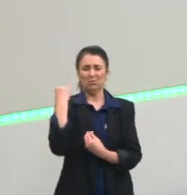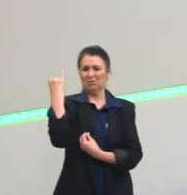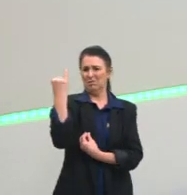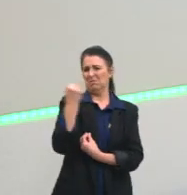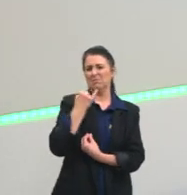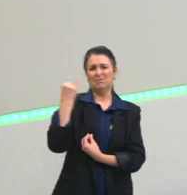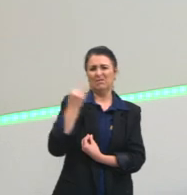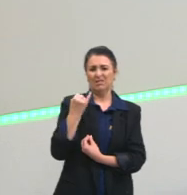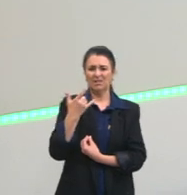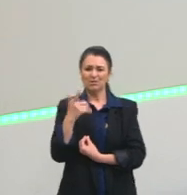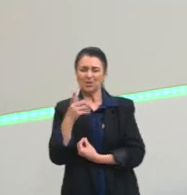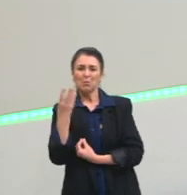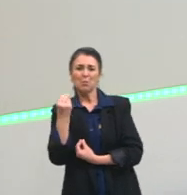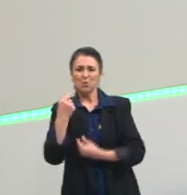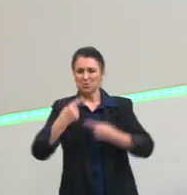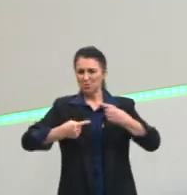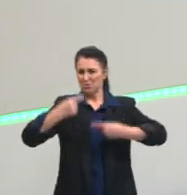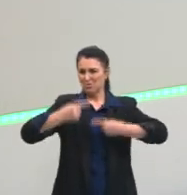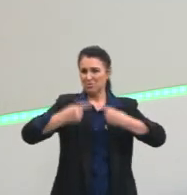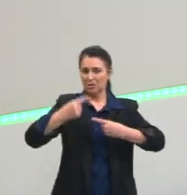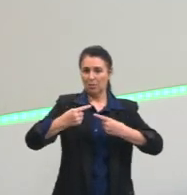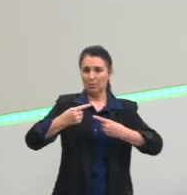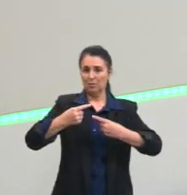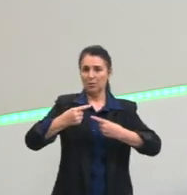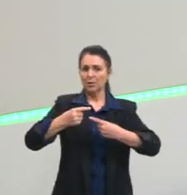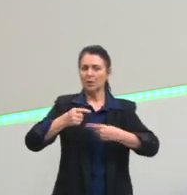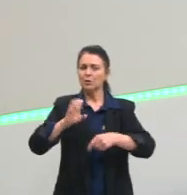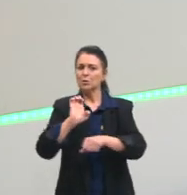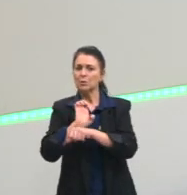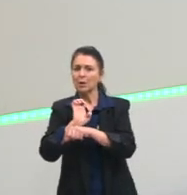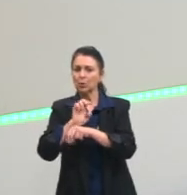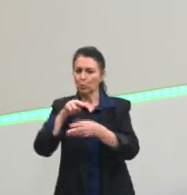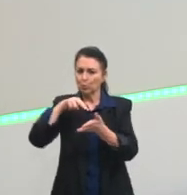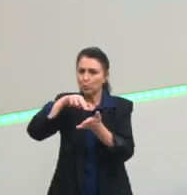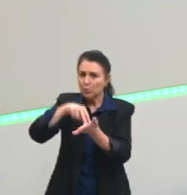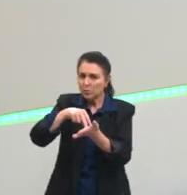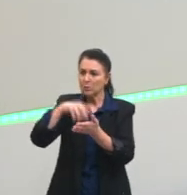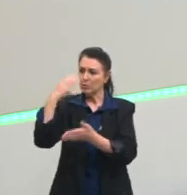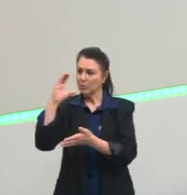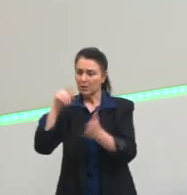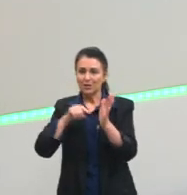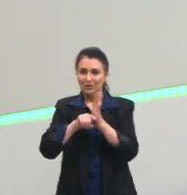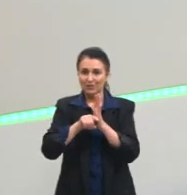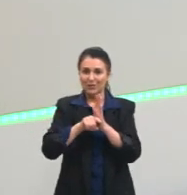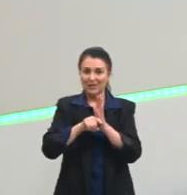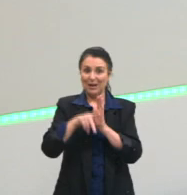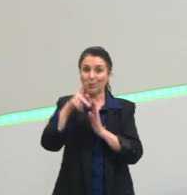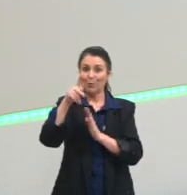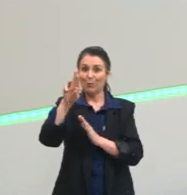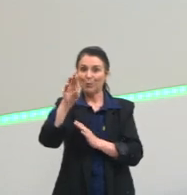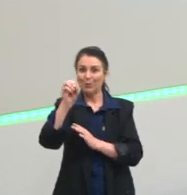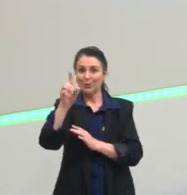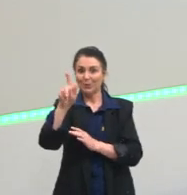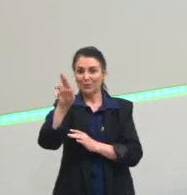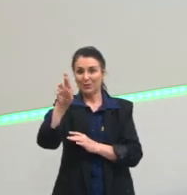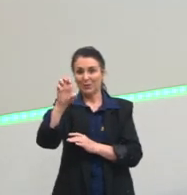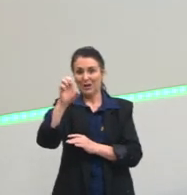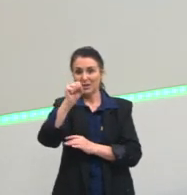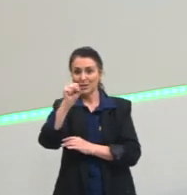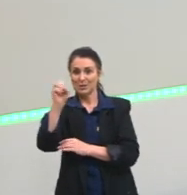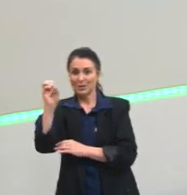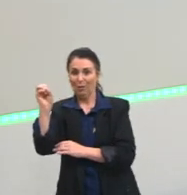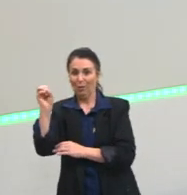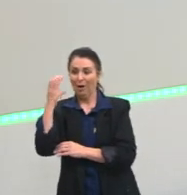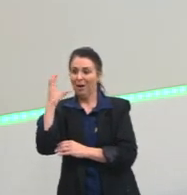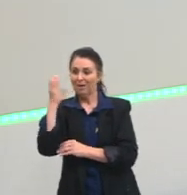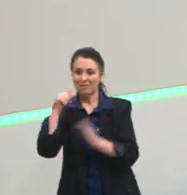coisas haviam muitas discussões e ela está do Positivo científico que era o progresso esse sim esse é o estado aí a ciência